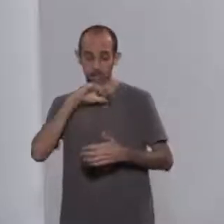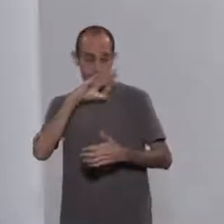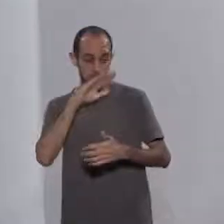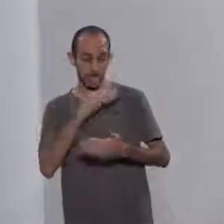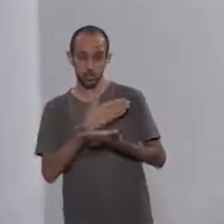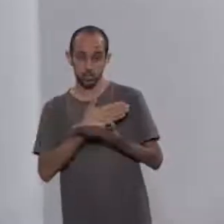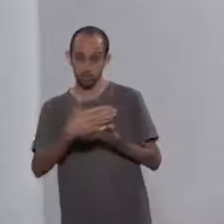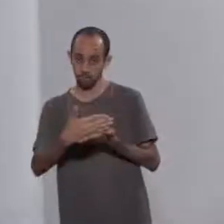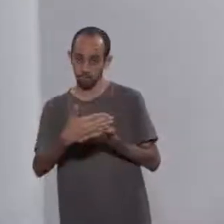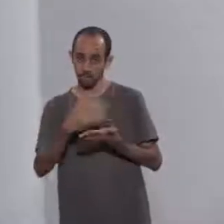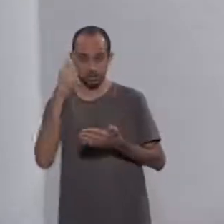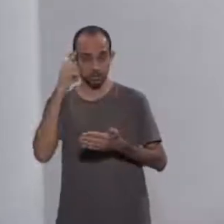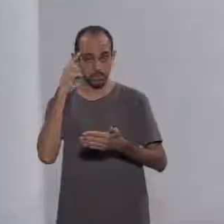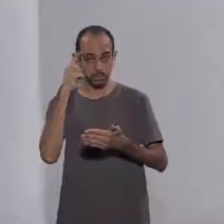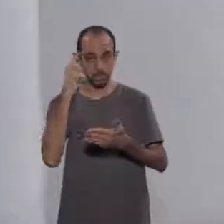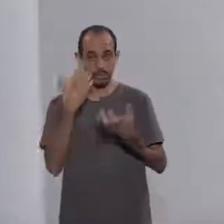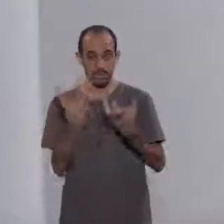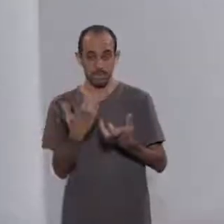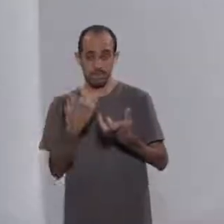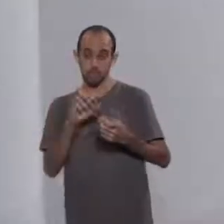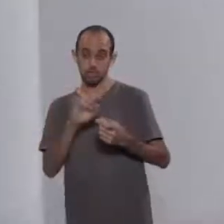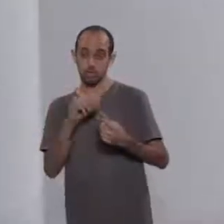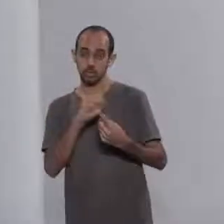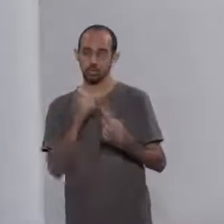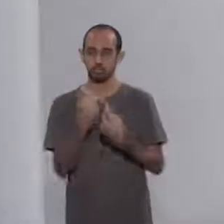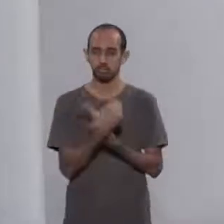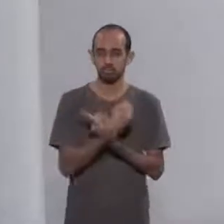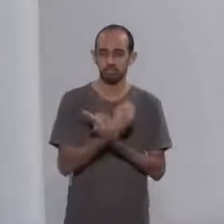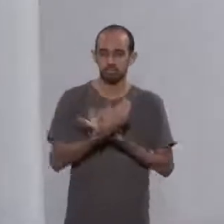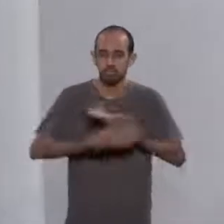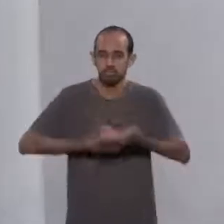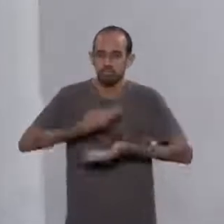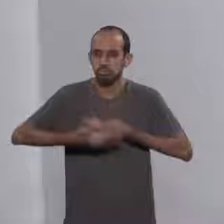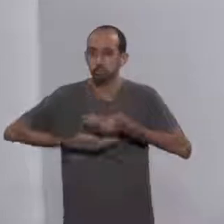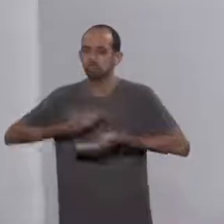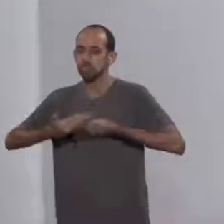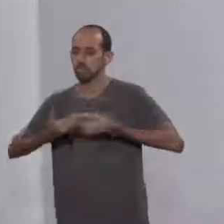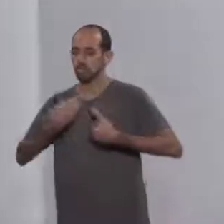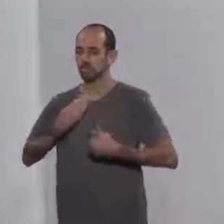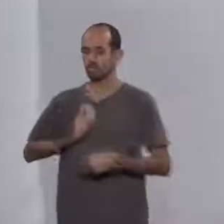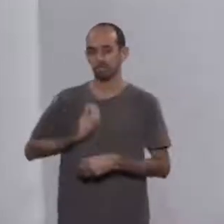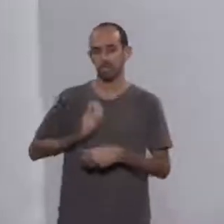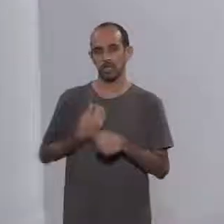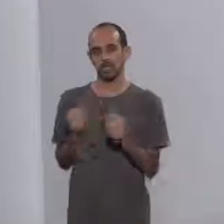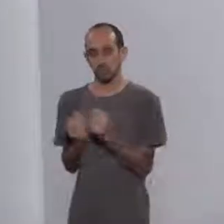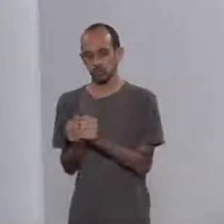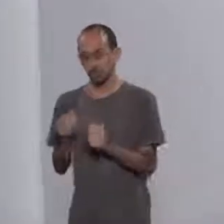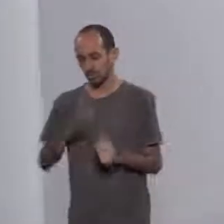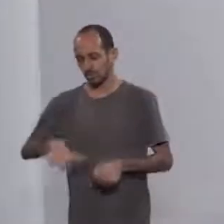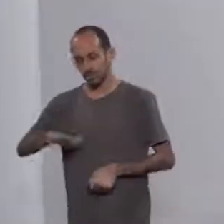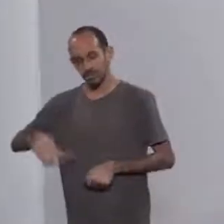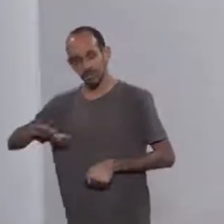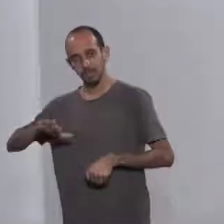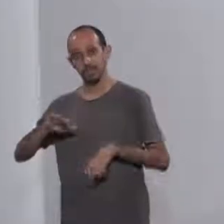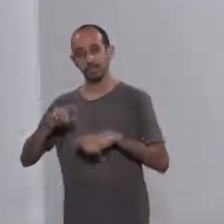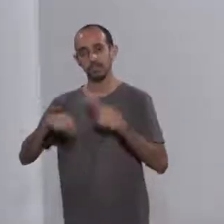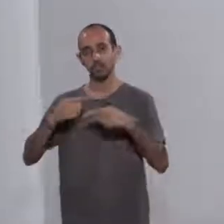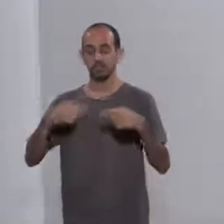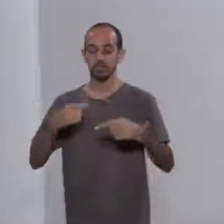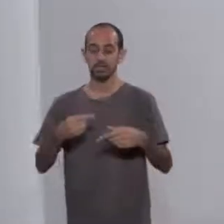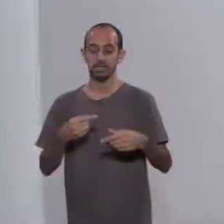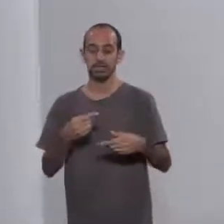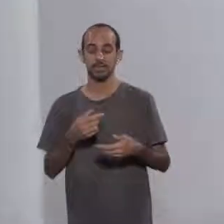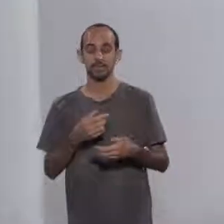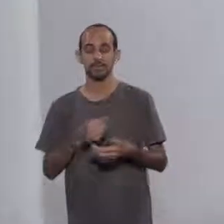início, era que ele que ele tivesse só a questão ali de socialização, que ele pudesse participar com outras crianças, e ela